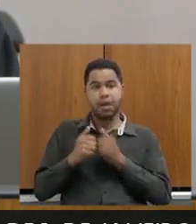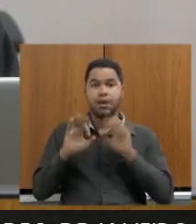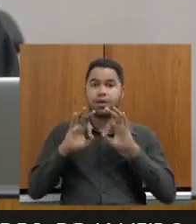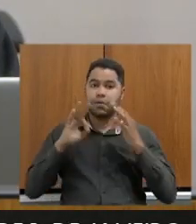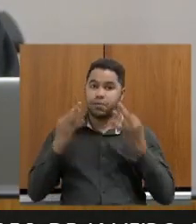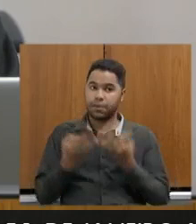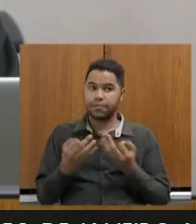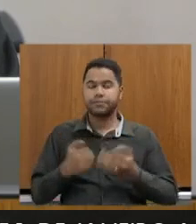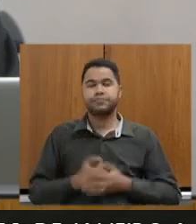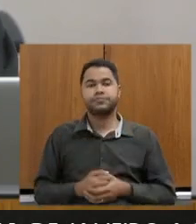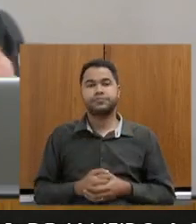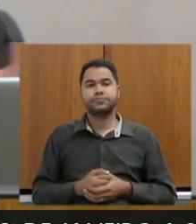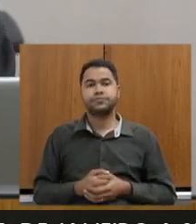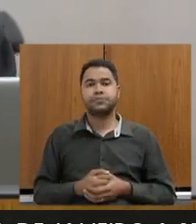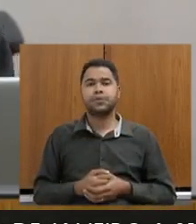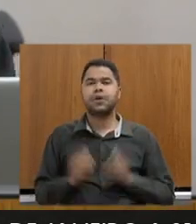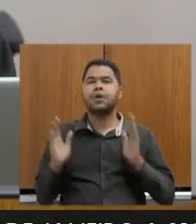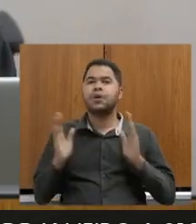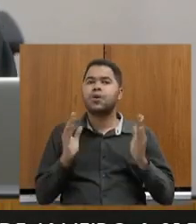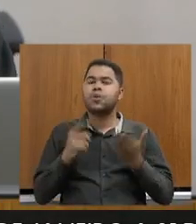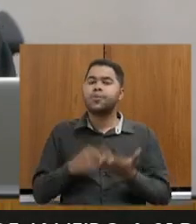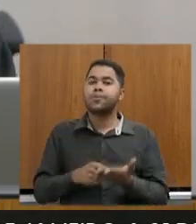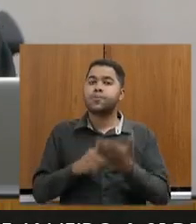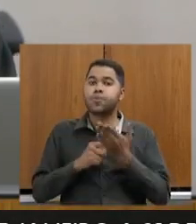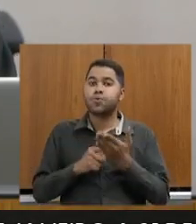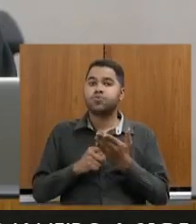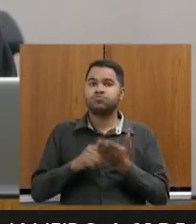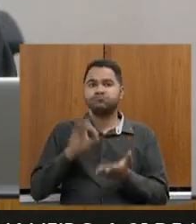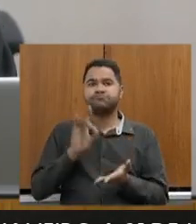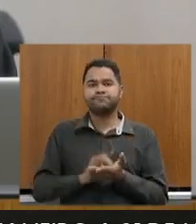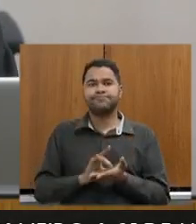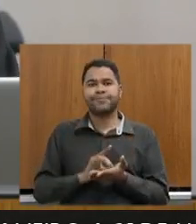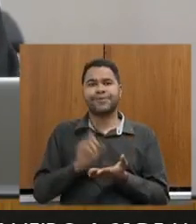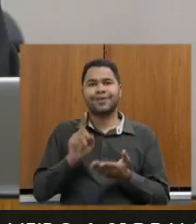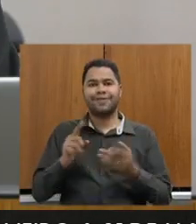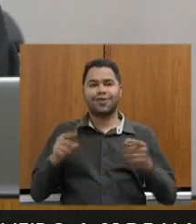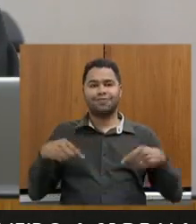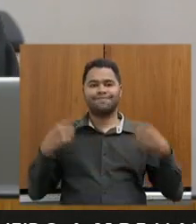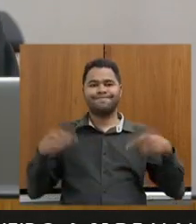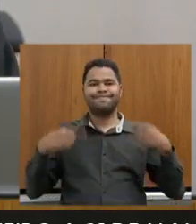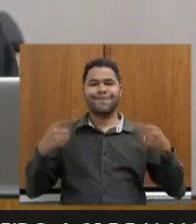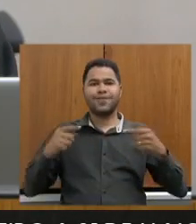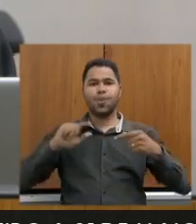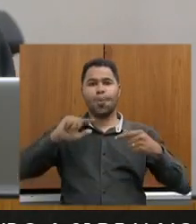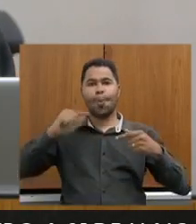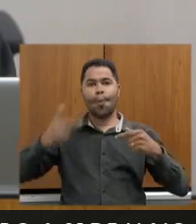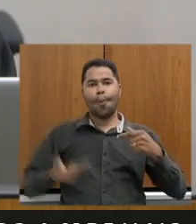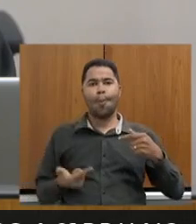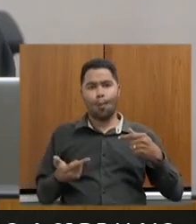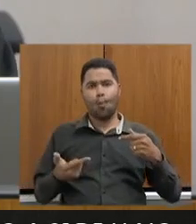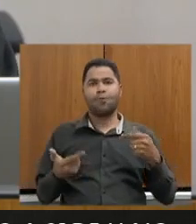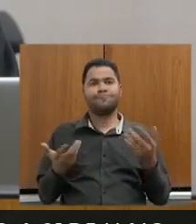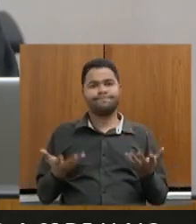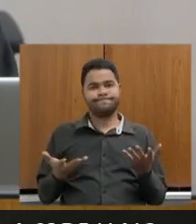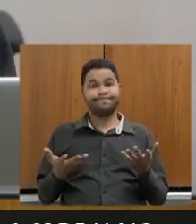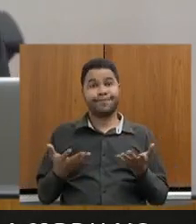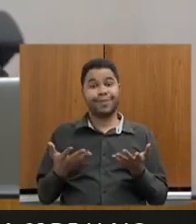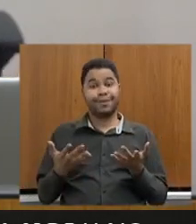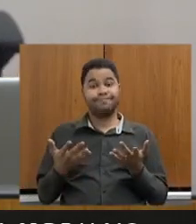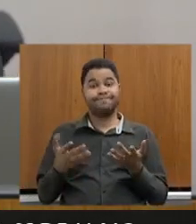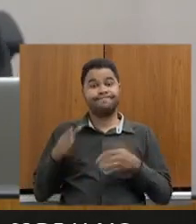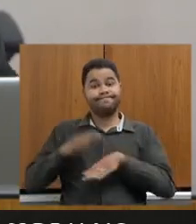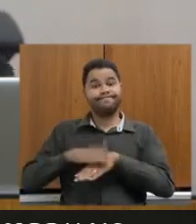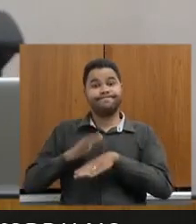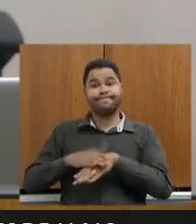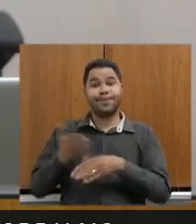família é aquele Episódio mostrou que a viatura realmente estava com pneu careca a no final no frigir dos ovos sobrou para o